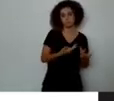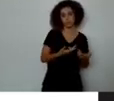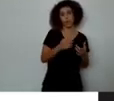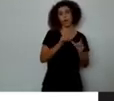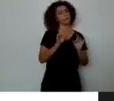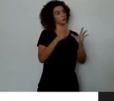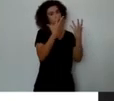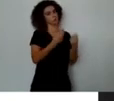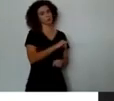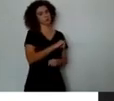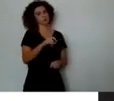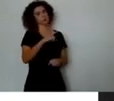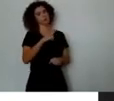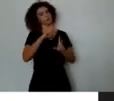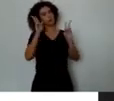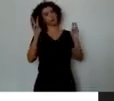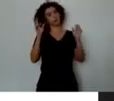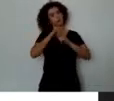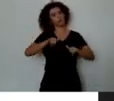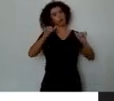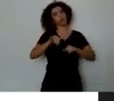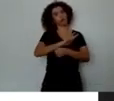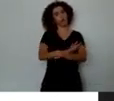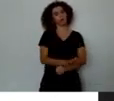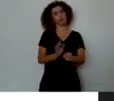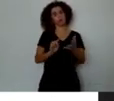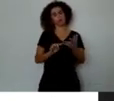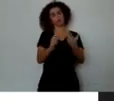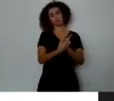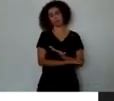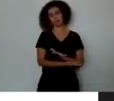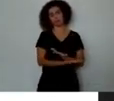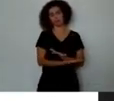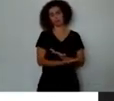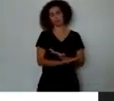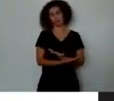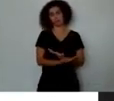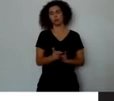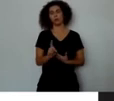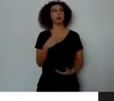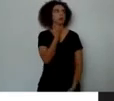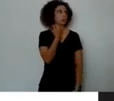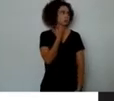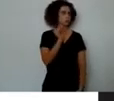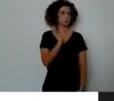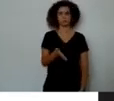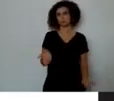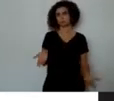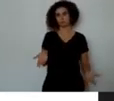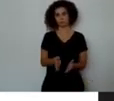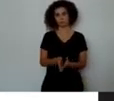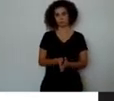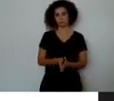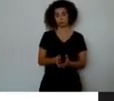ele tiver um recorte racial. E isso é uma coisa que cansa tanto para quem está no lugar de